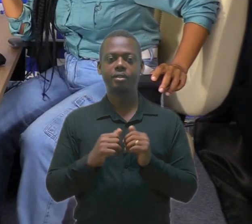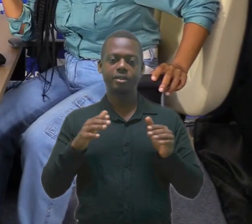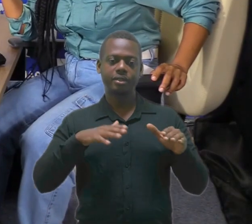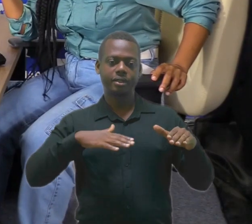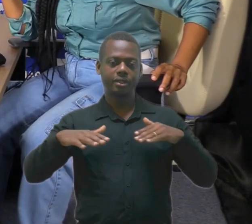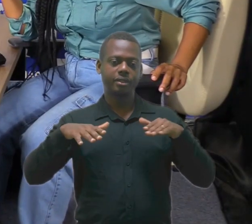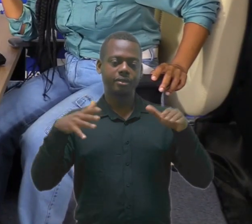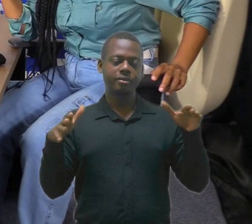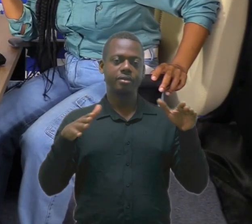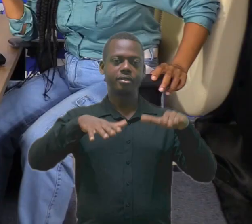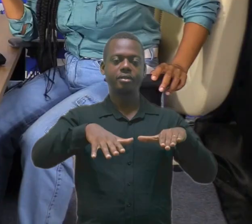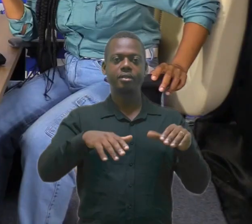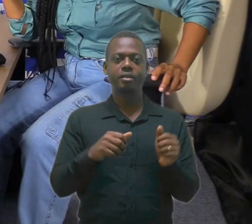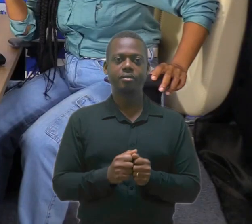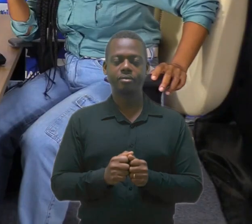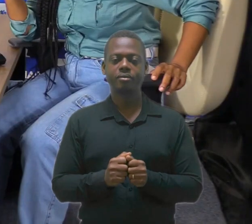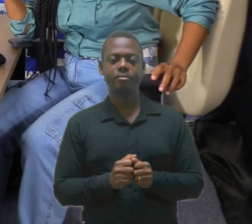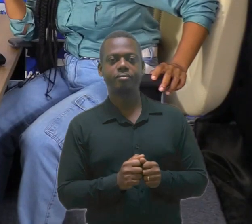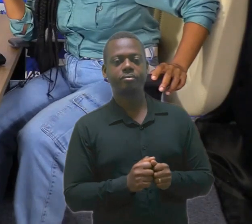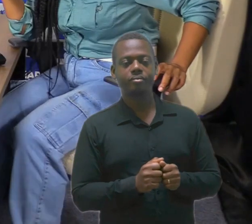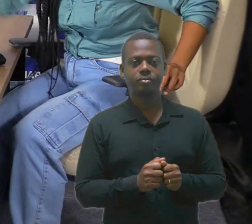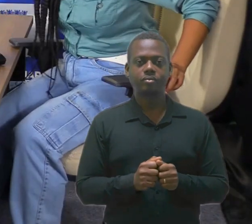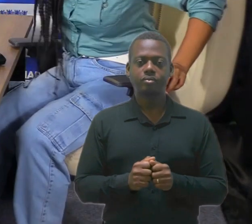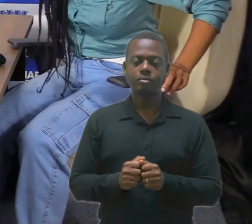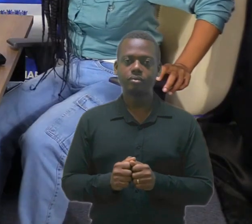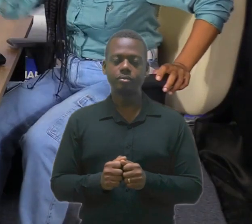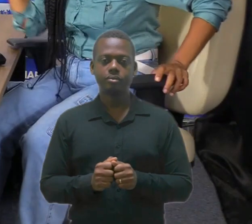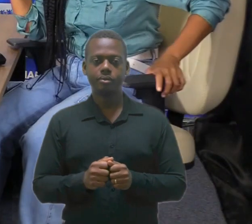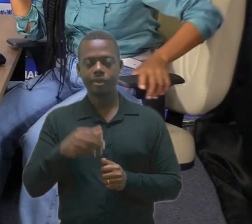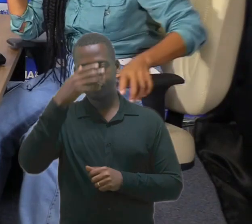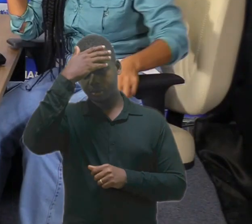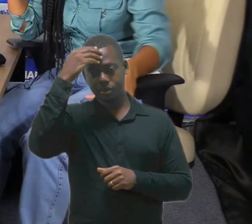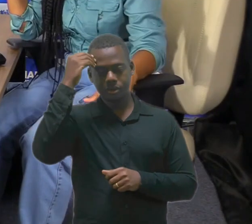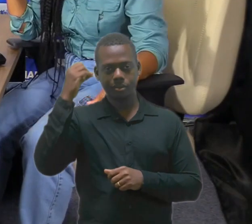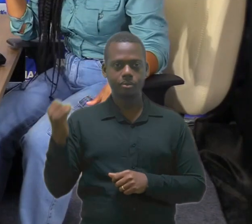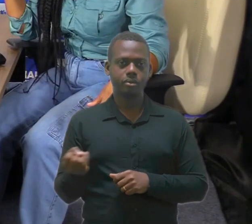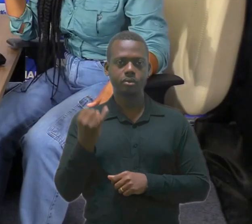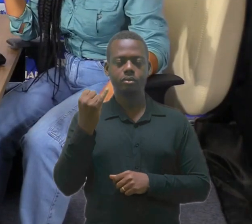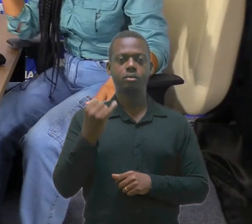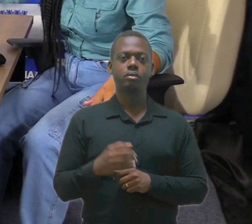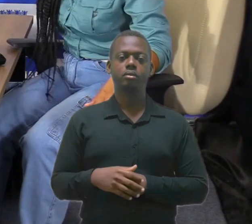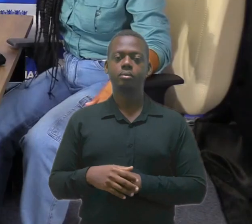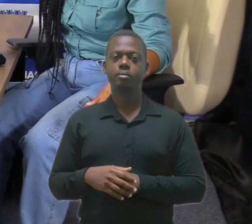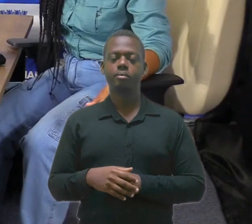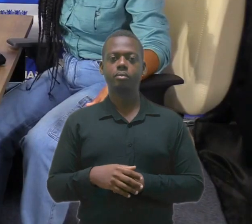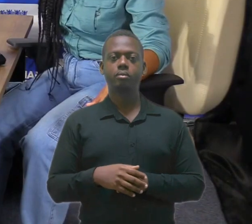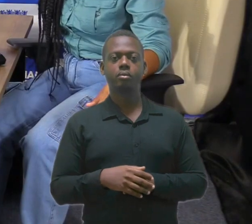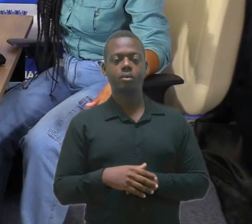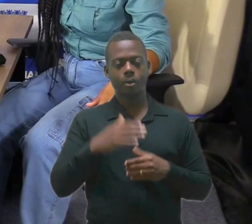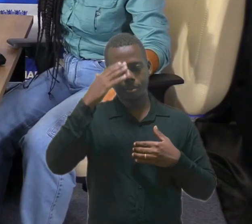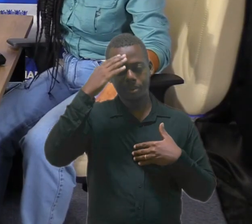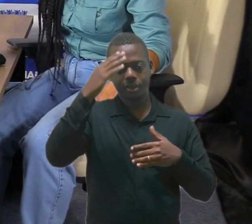para a questão da acessibilidade. Então, e ele veio ver a luz mesmo. Eu estou falando da luz. Agora, ali. Tati, só para eu não esquecer, é importante falar. Então, assim, obrigado, Davi.